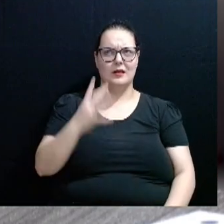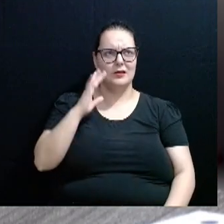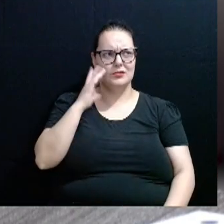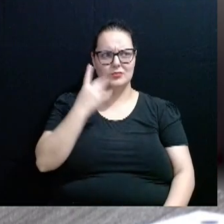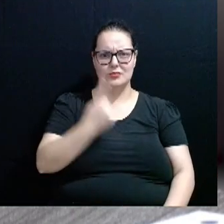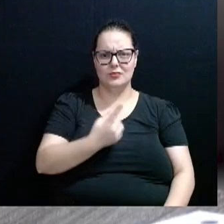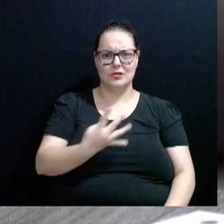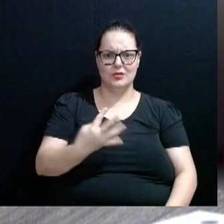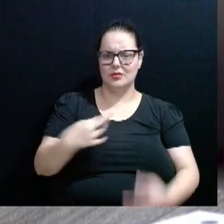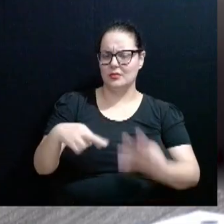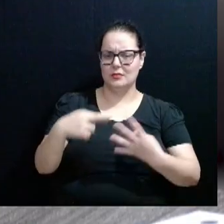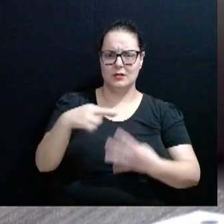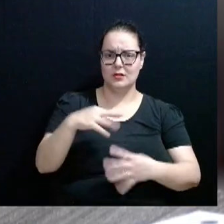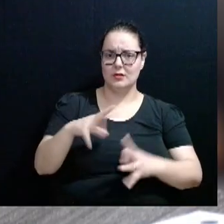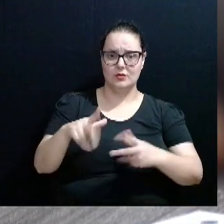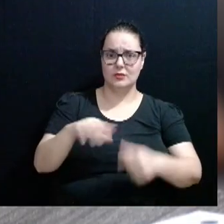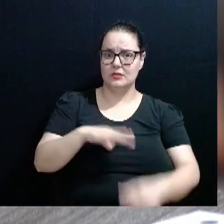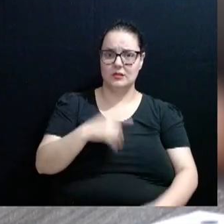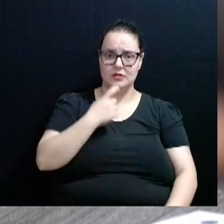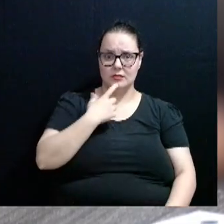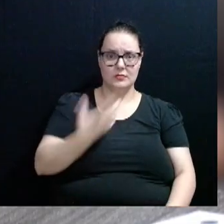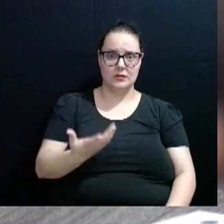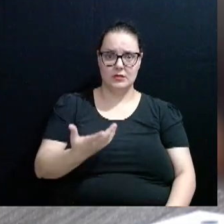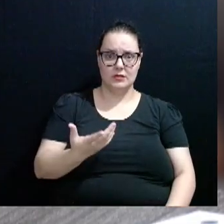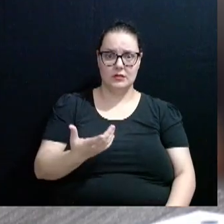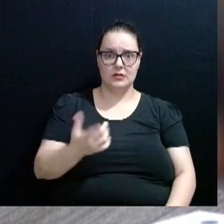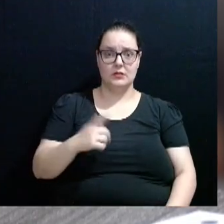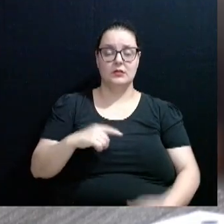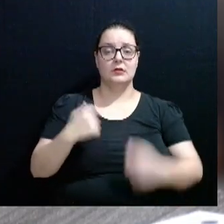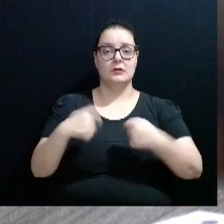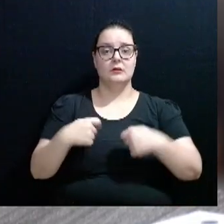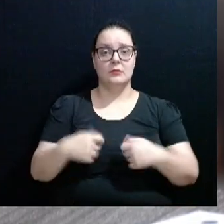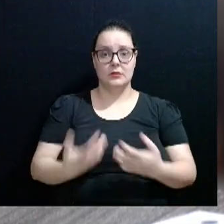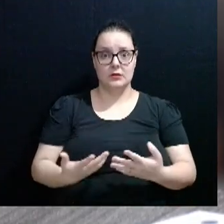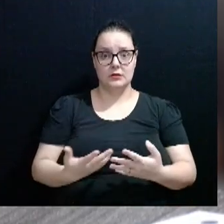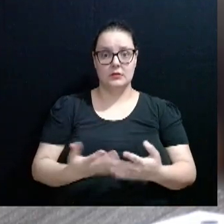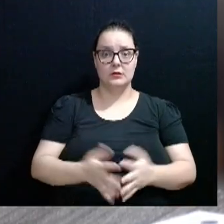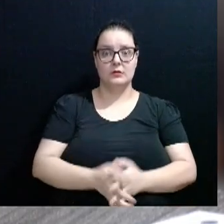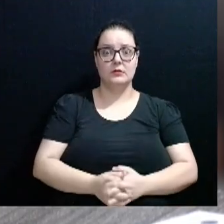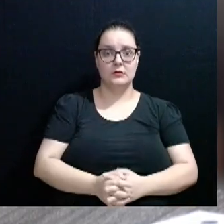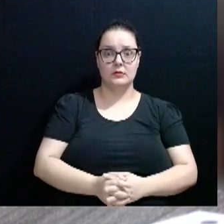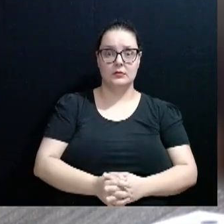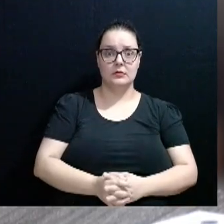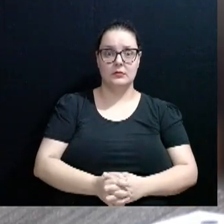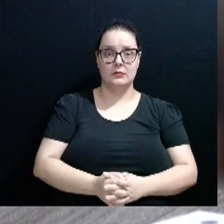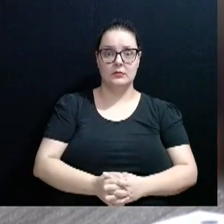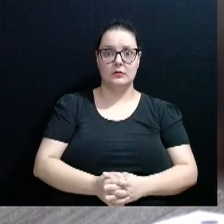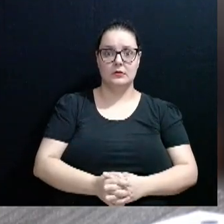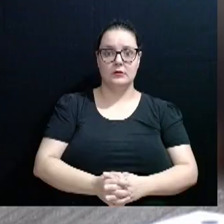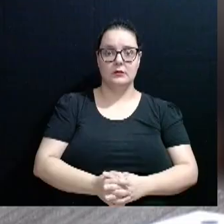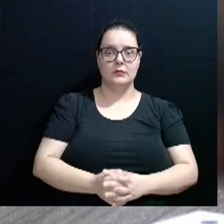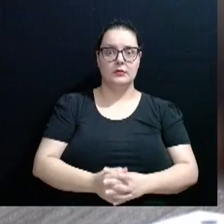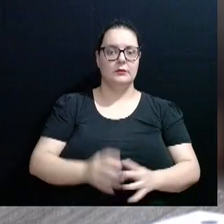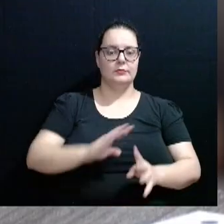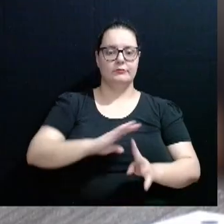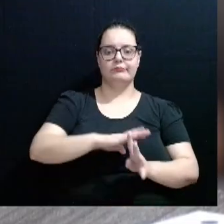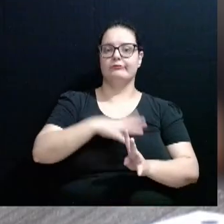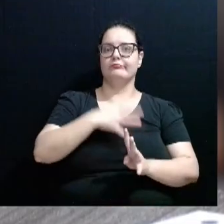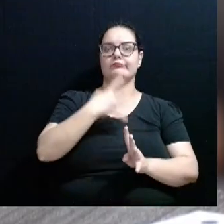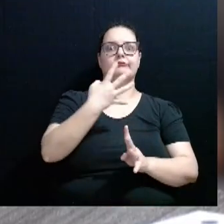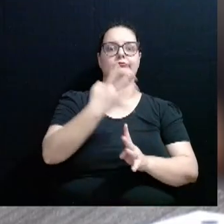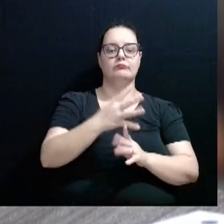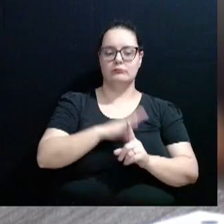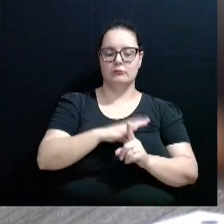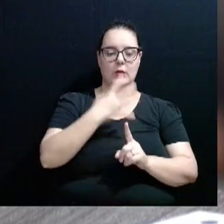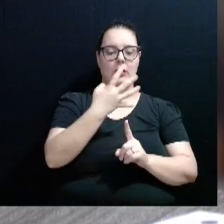ecopontos na cidade. Há necessidade de, pelo menos, quadruplicar esse número, né? E sem